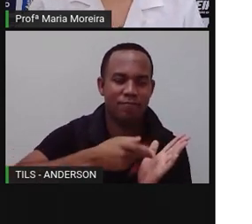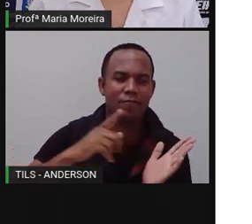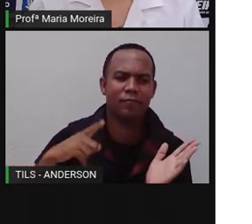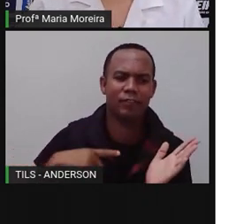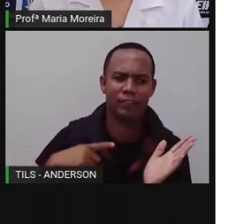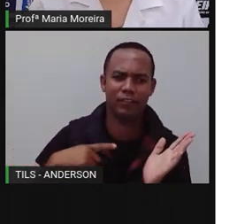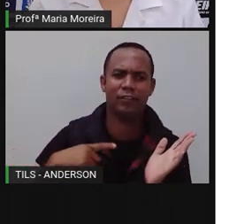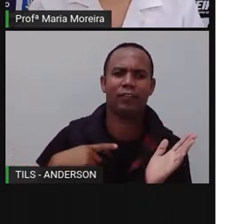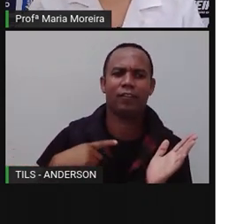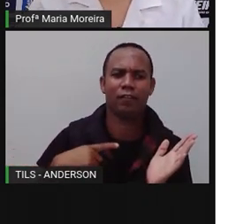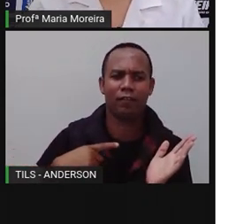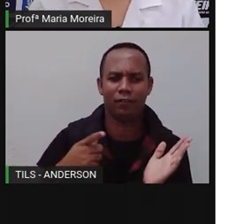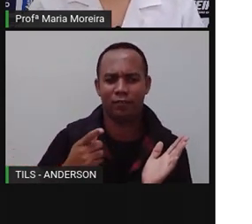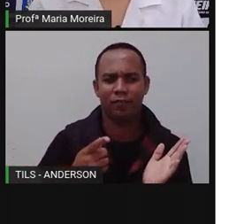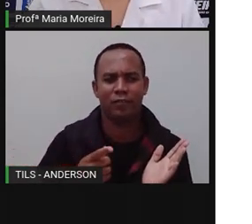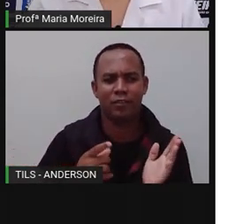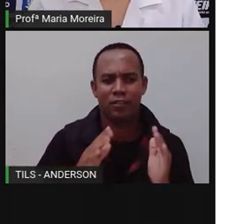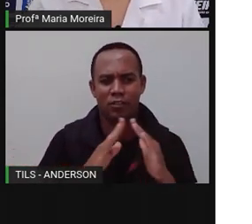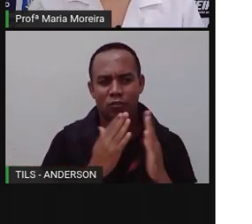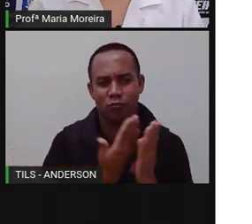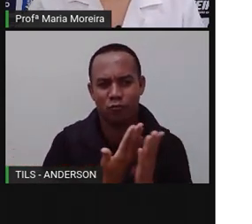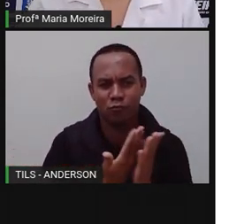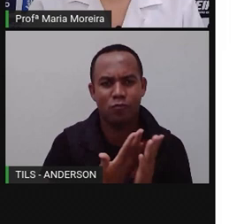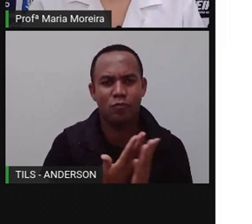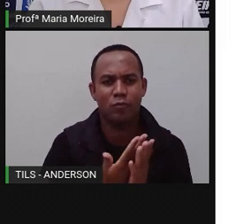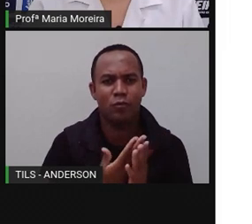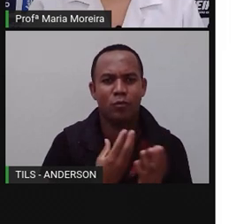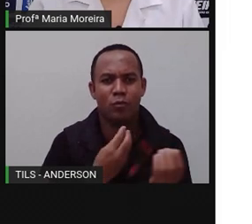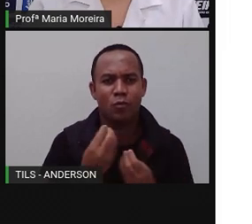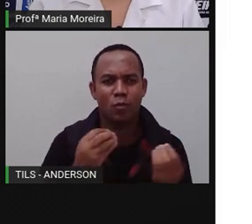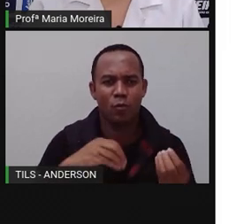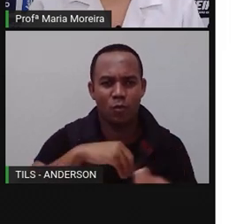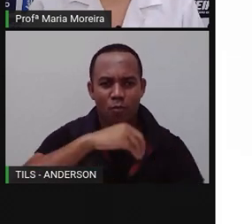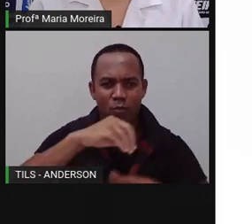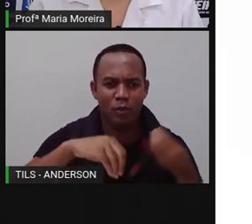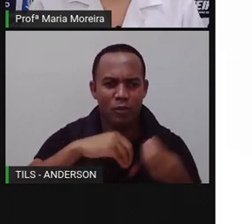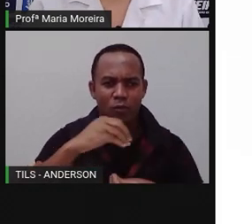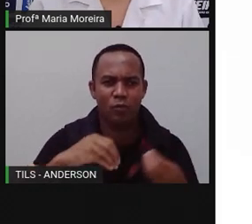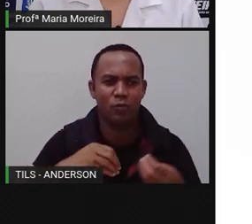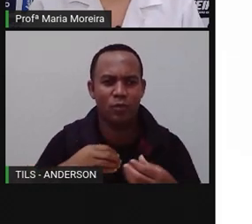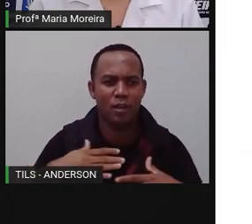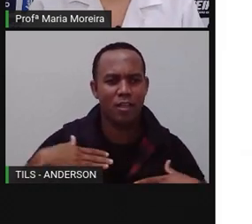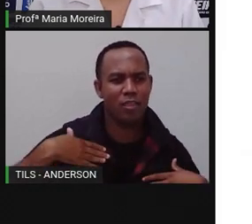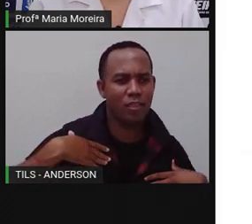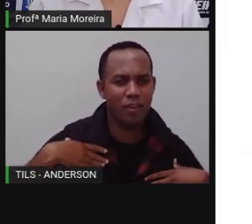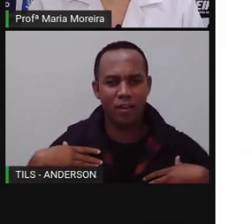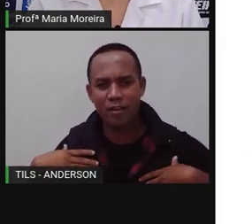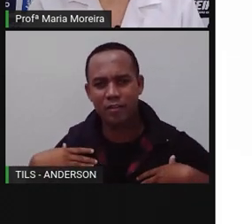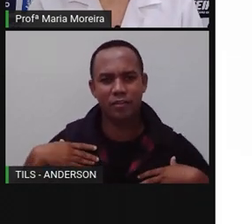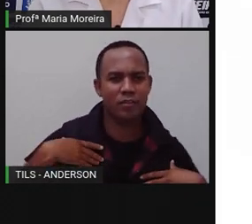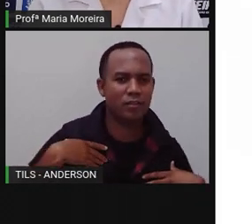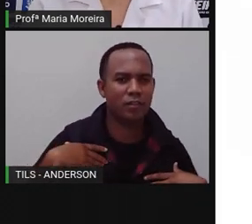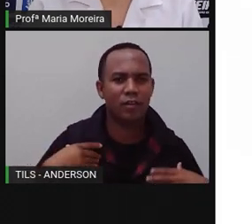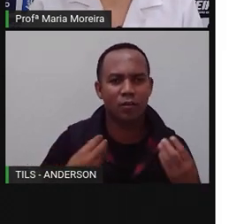Aí algumas escolas têm aula de capoeira, sim. Né? Ela é uma mistura de dança, música e artes marciais. Ela foi proibida no